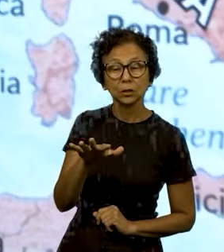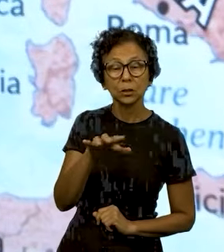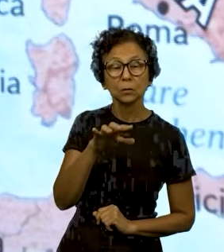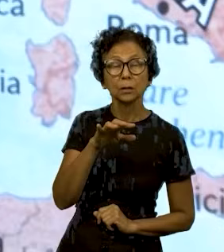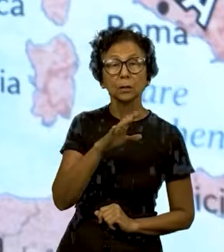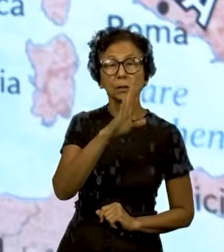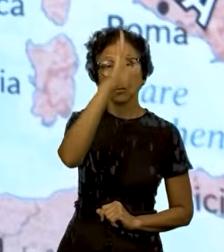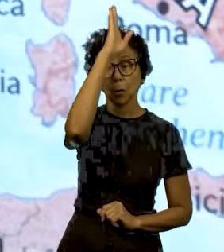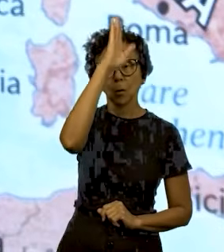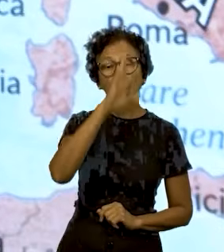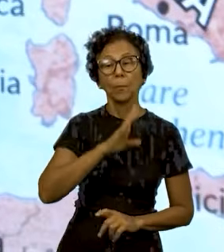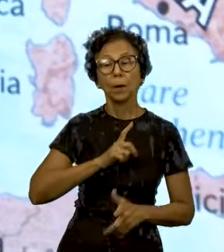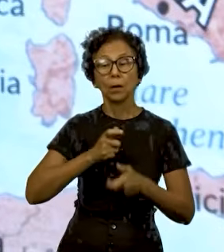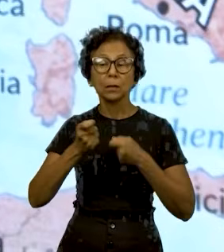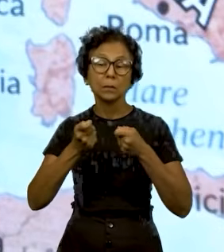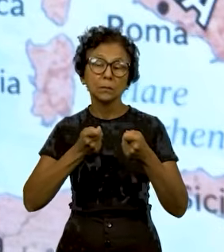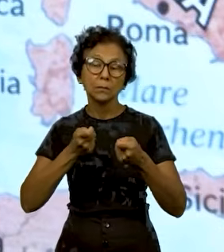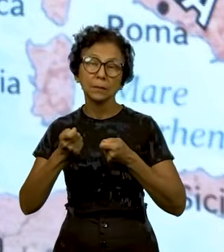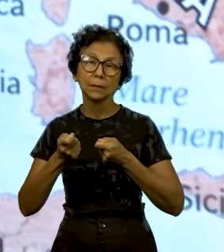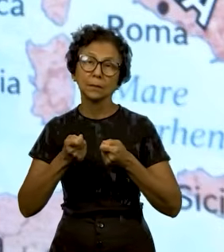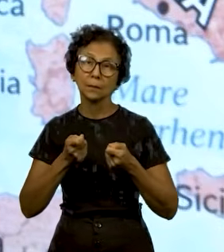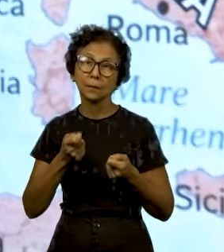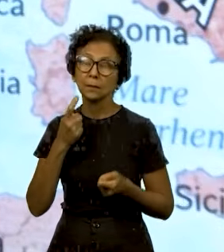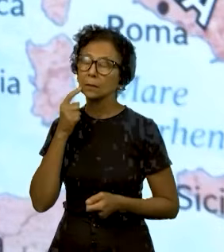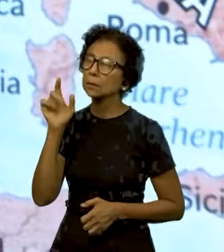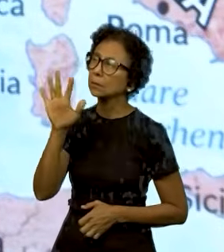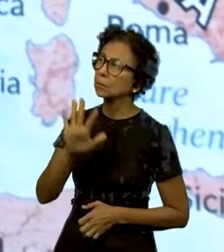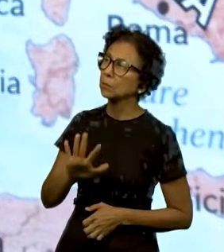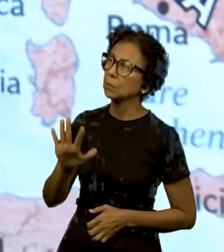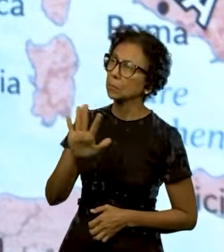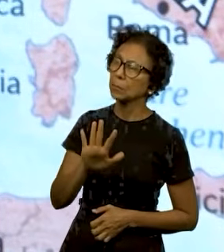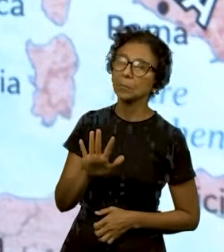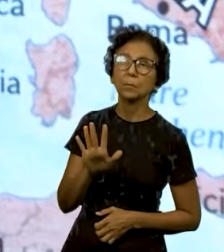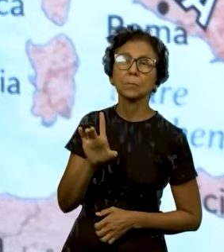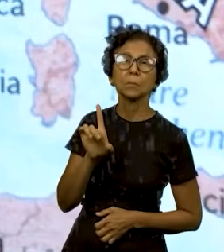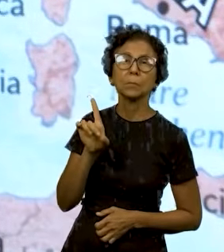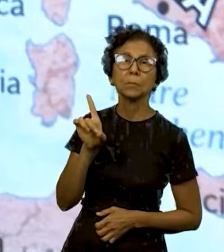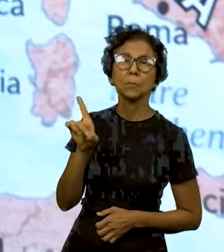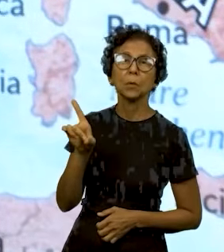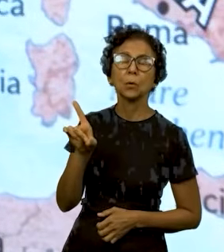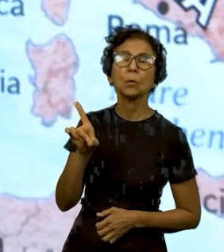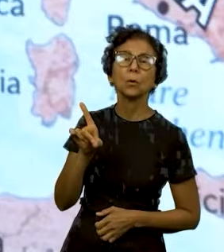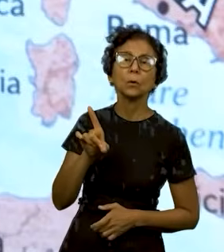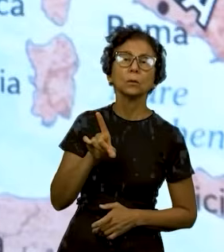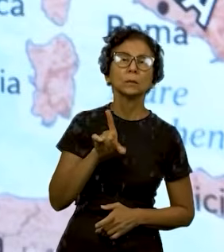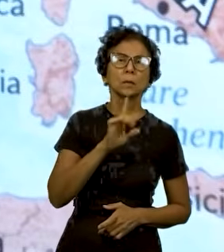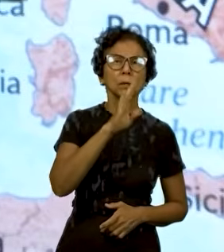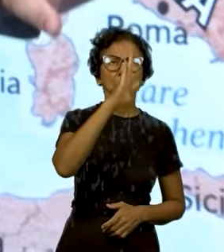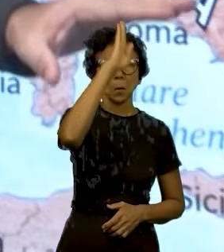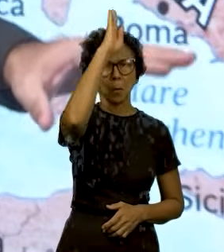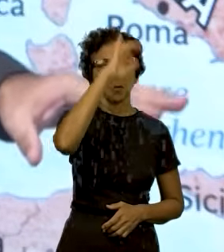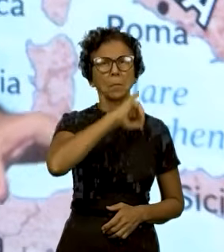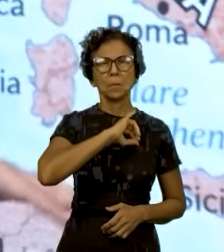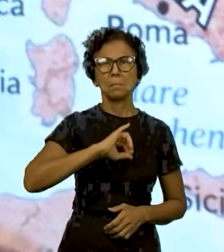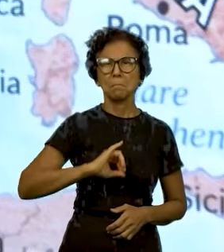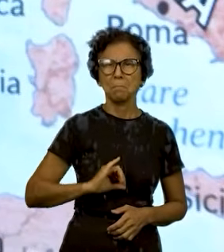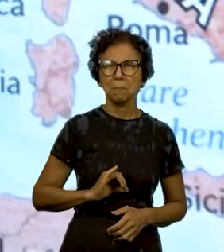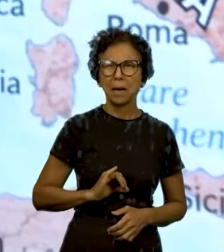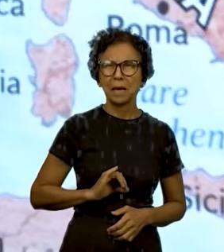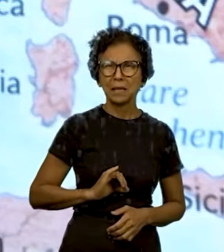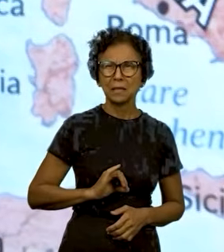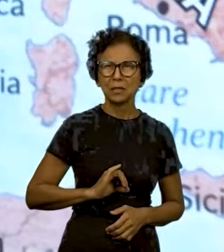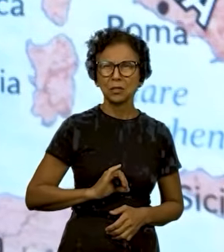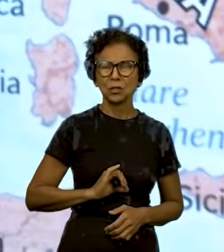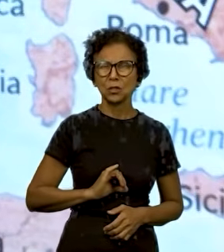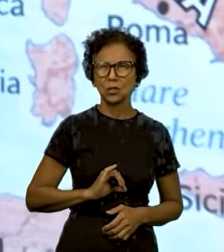Império Romano. Como nós podemos acompanhar nesse mapa, o Império Romano ele tinha um domínio com mais de 1.000